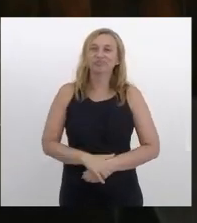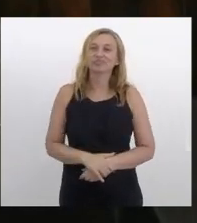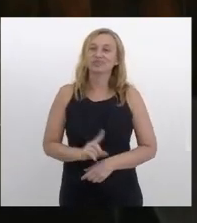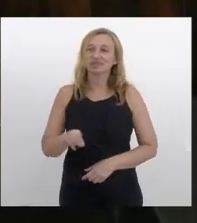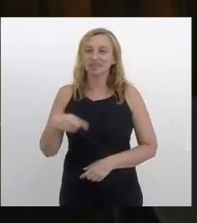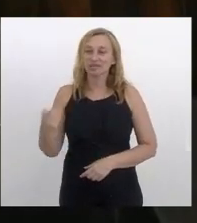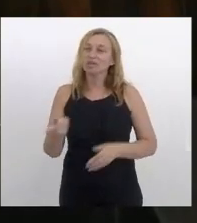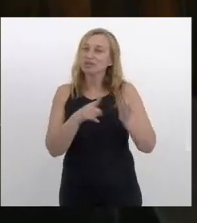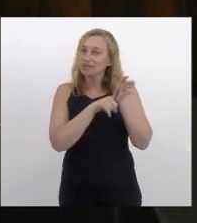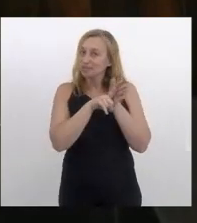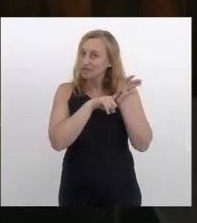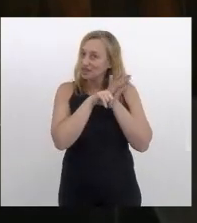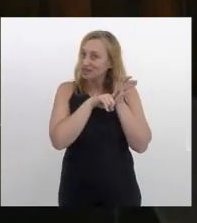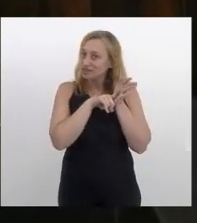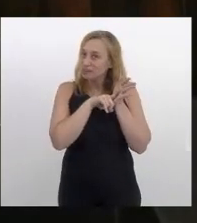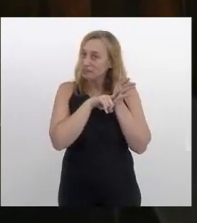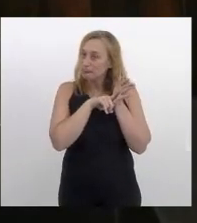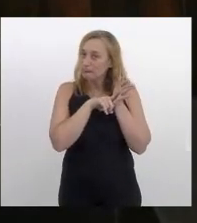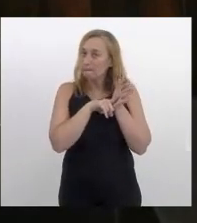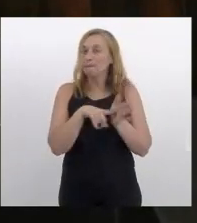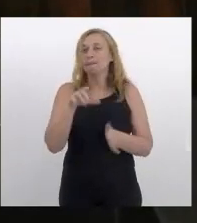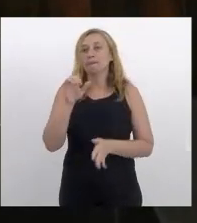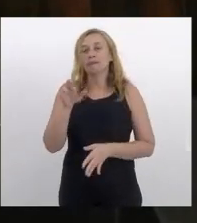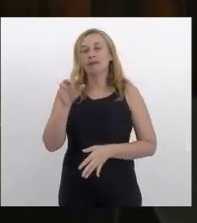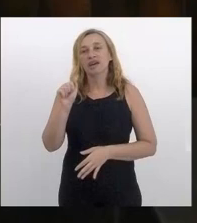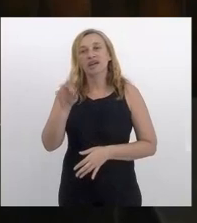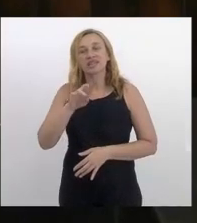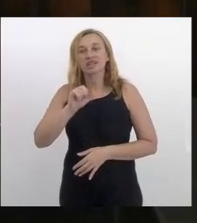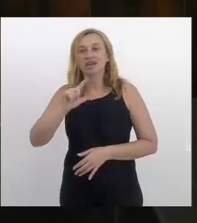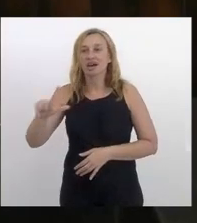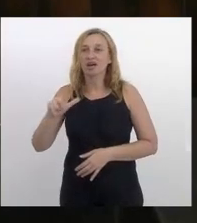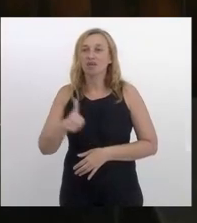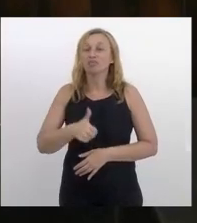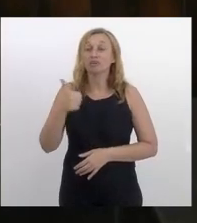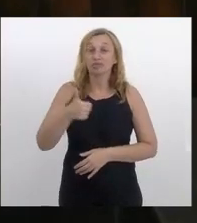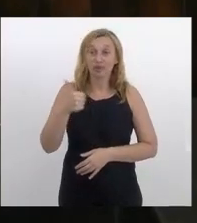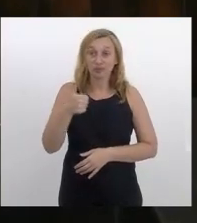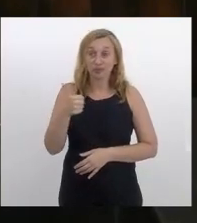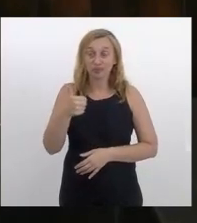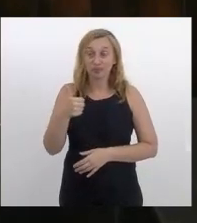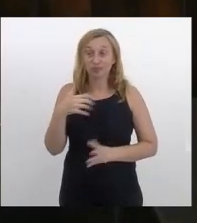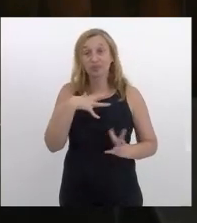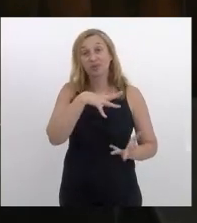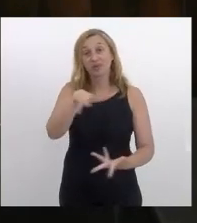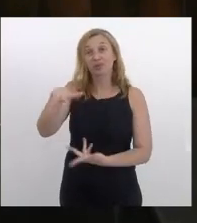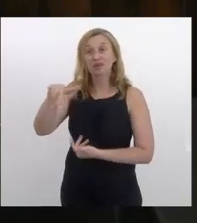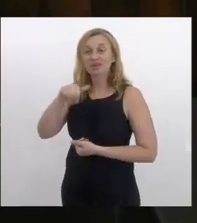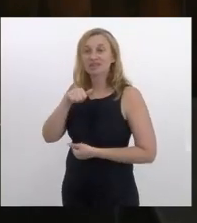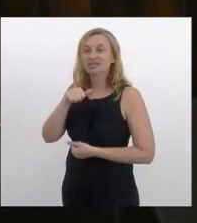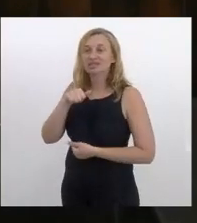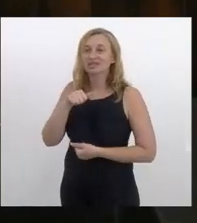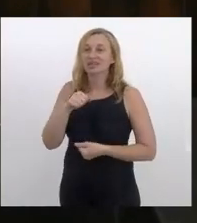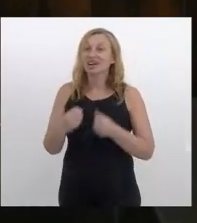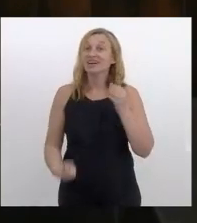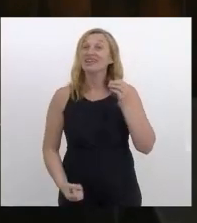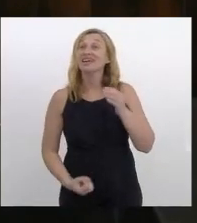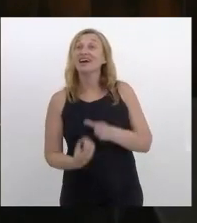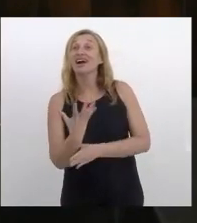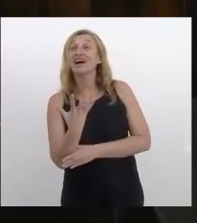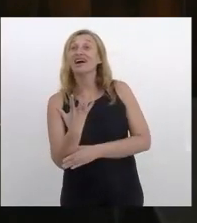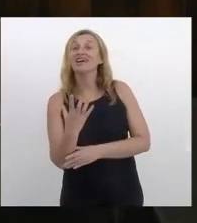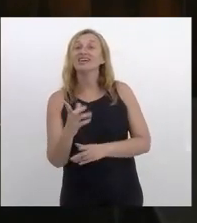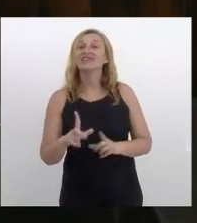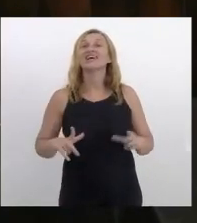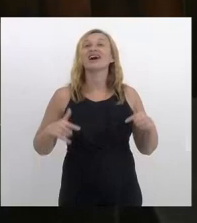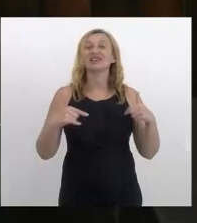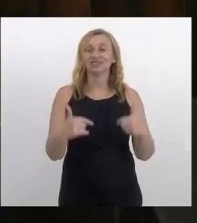Depois de uma pesquisa, o cardeal do Rio de Janeiro é o primeiro cardeal no mundo a criar e